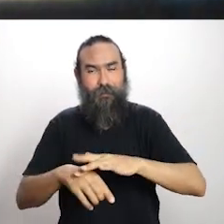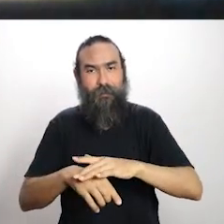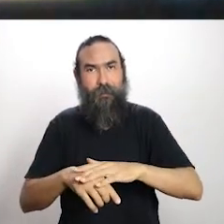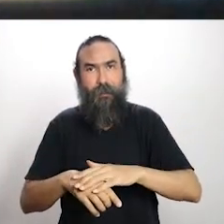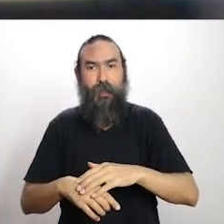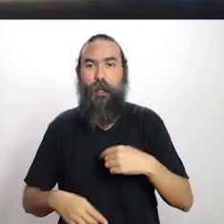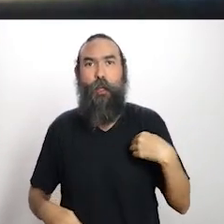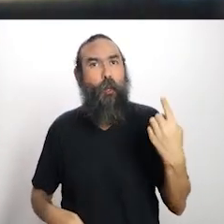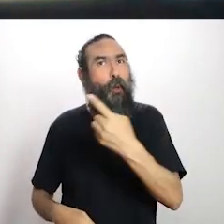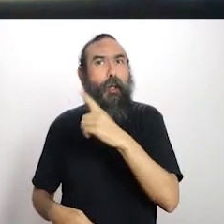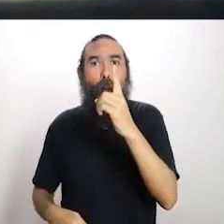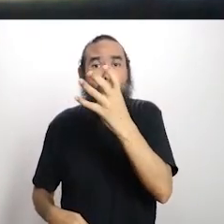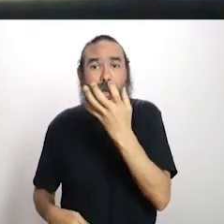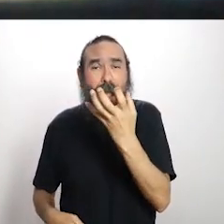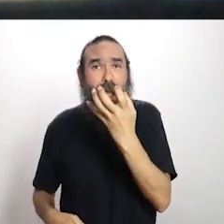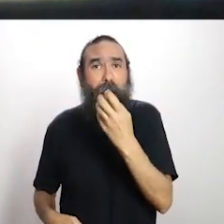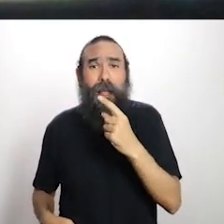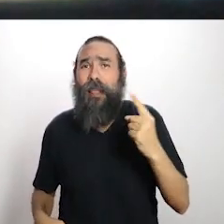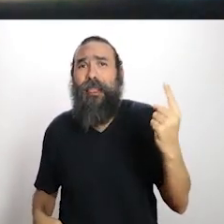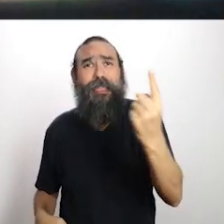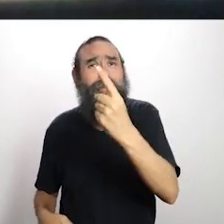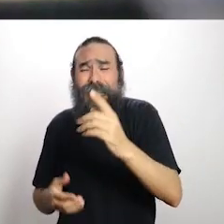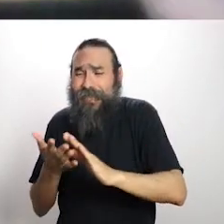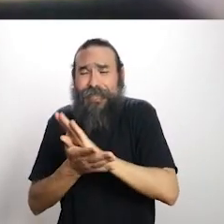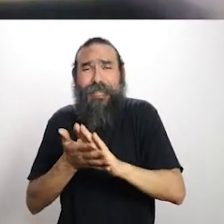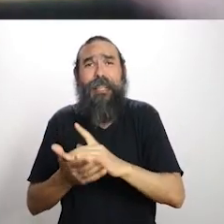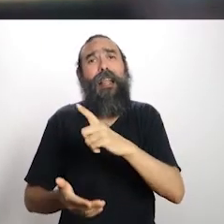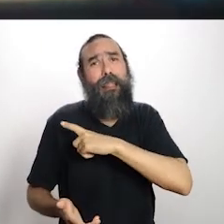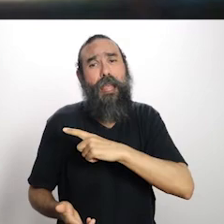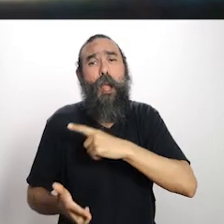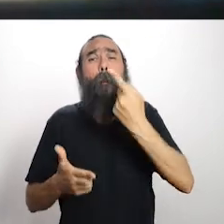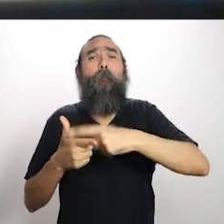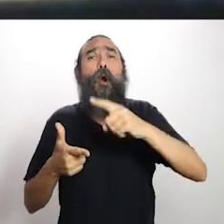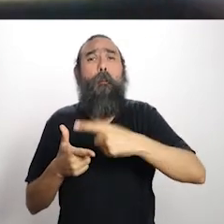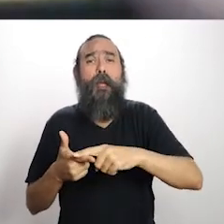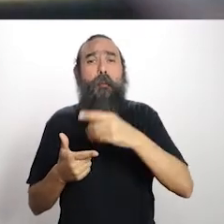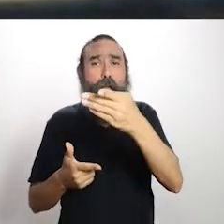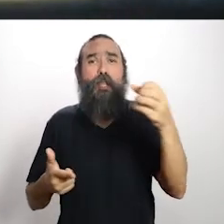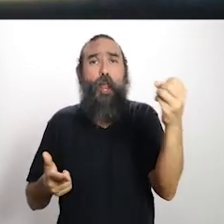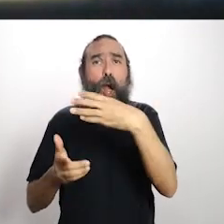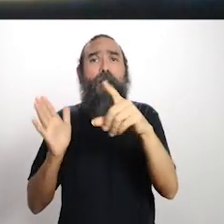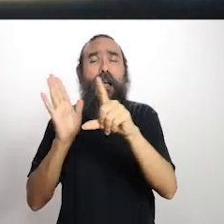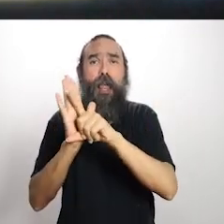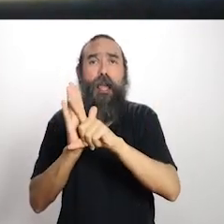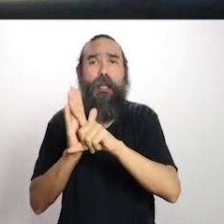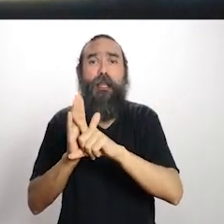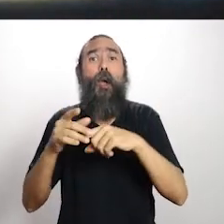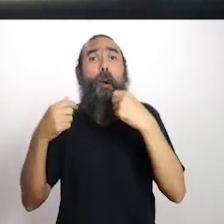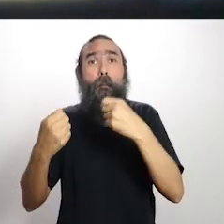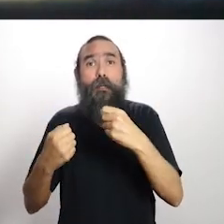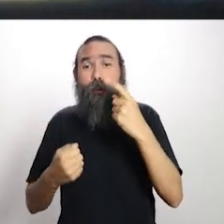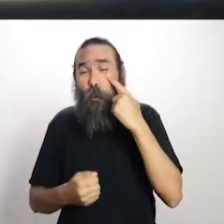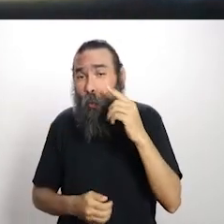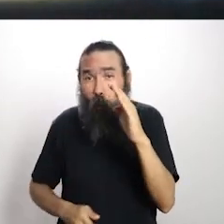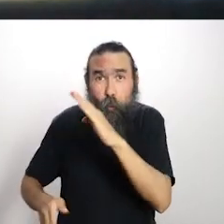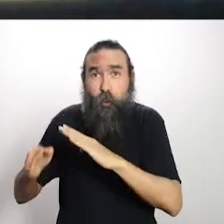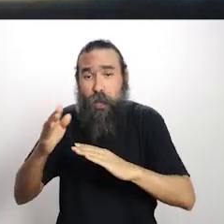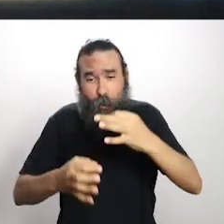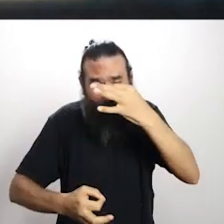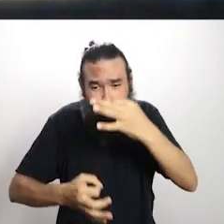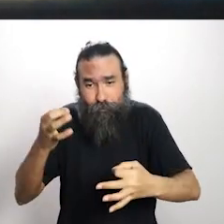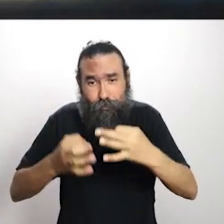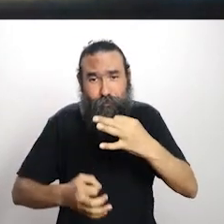Ministério Público com as suas equipes econômicas é importante ter uma comissão que tenha participação social também acompanhando